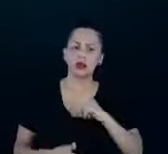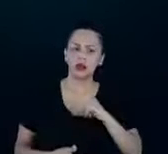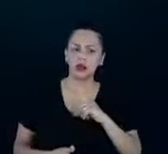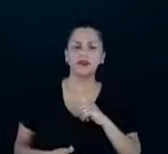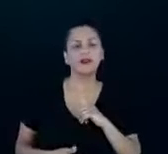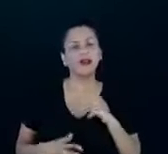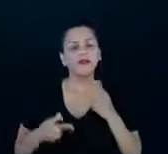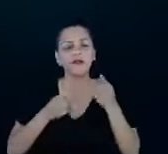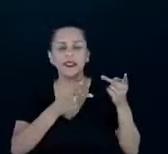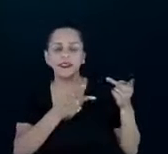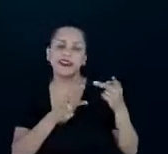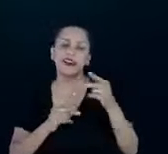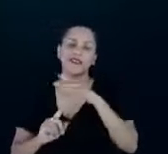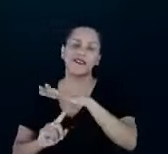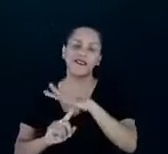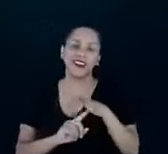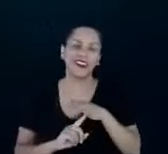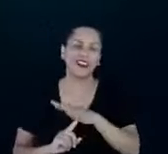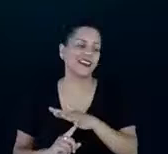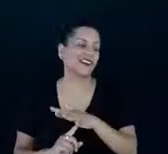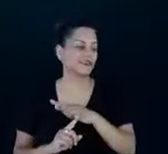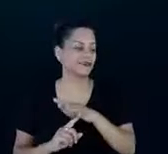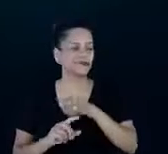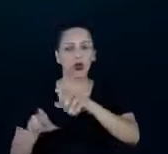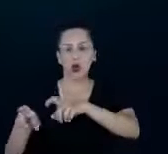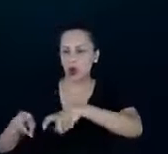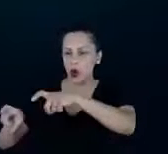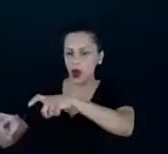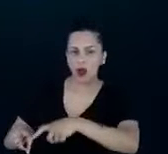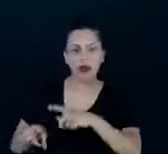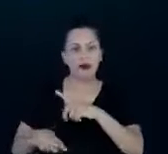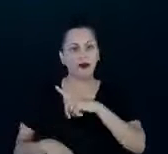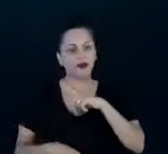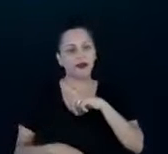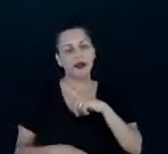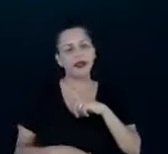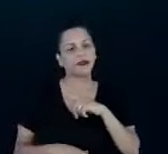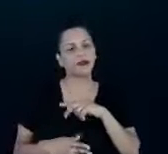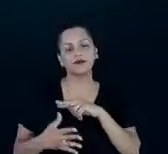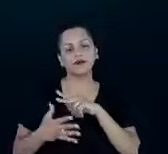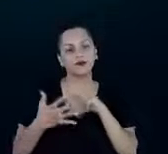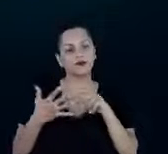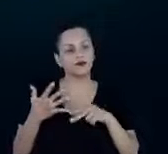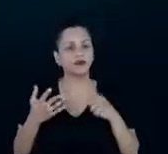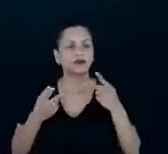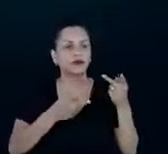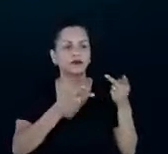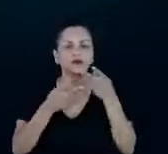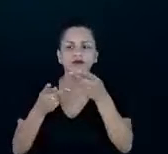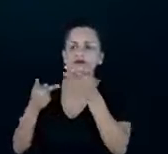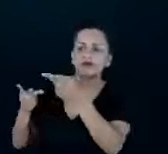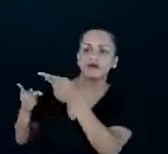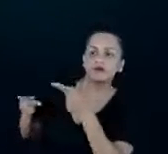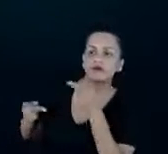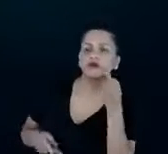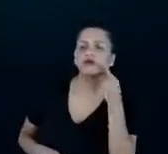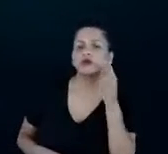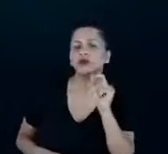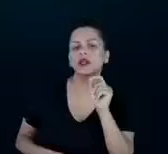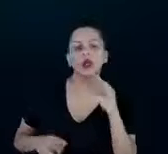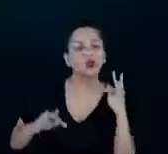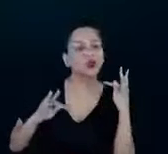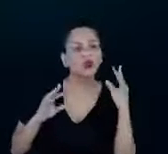feiras rurais agropecuárias e fique em todo lugar tem um componente